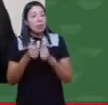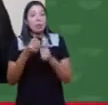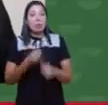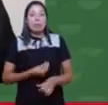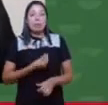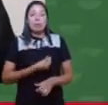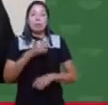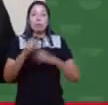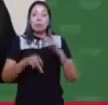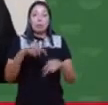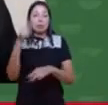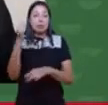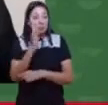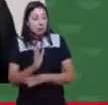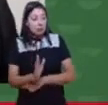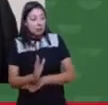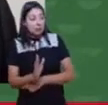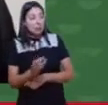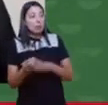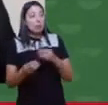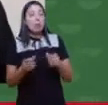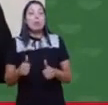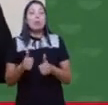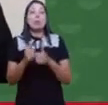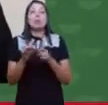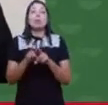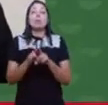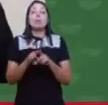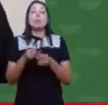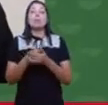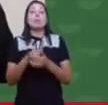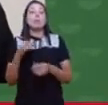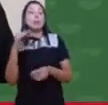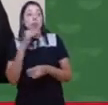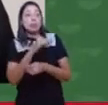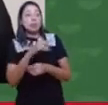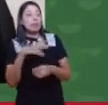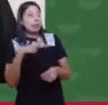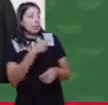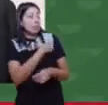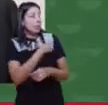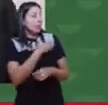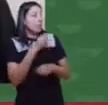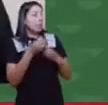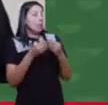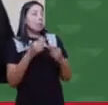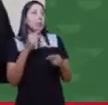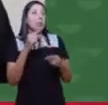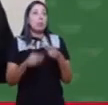da população brasileira, como melhorar e dar velocidade à vacinação,